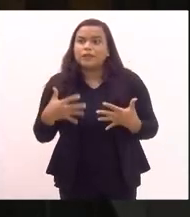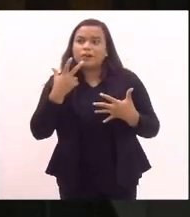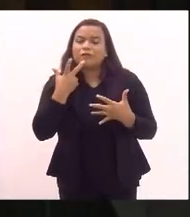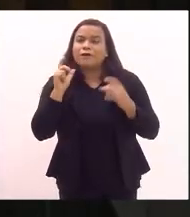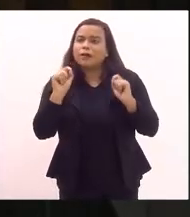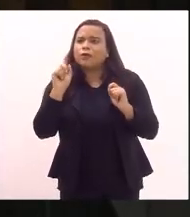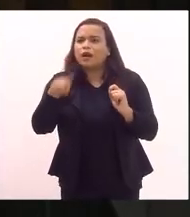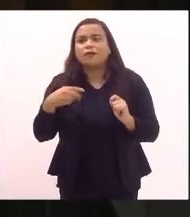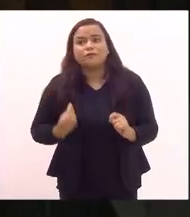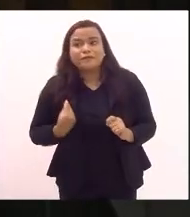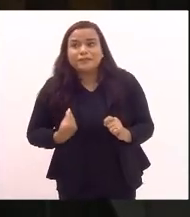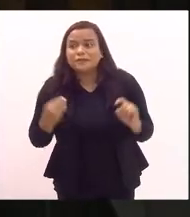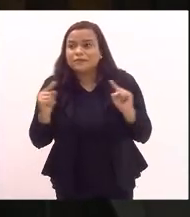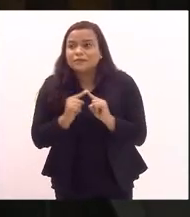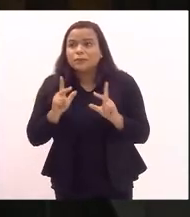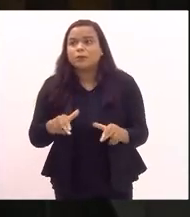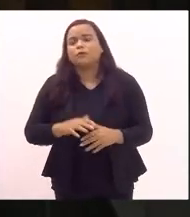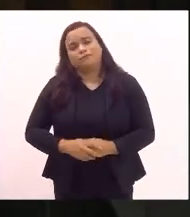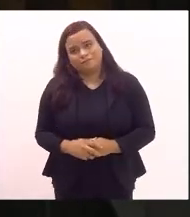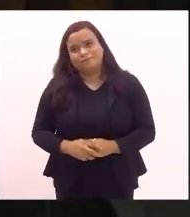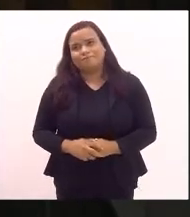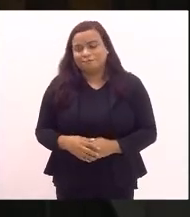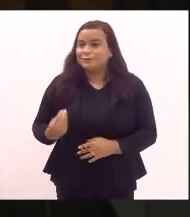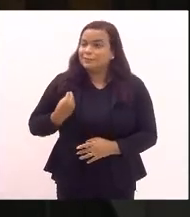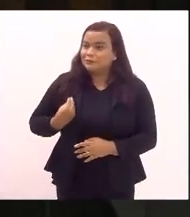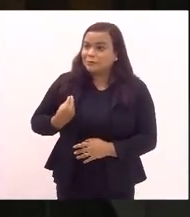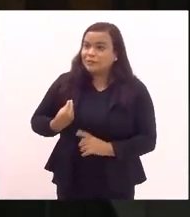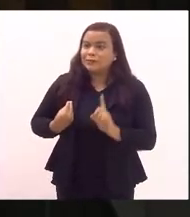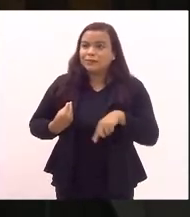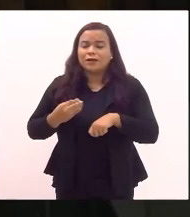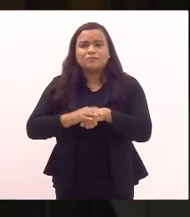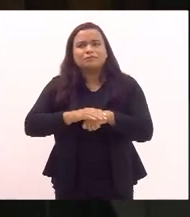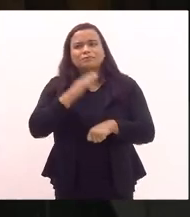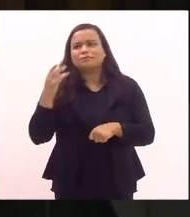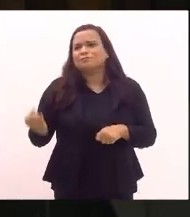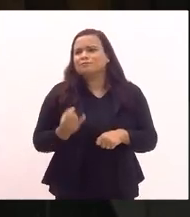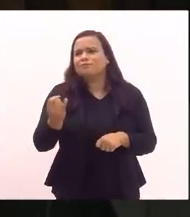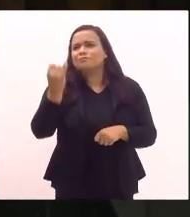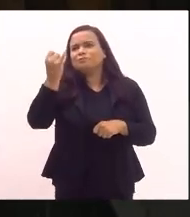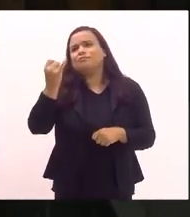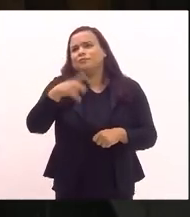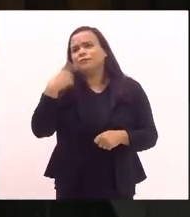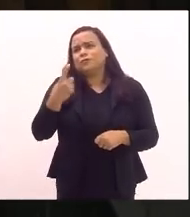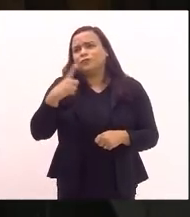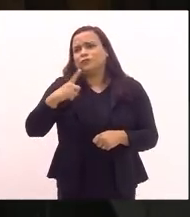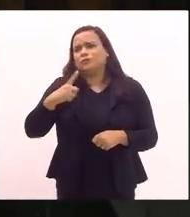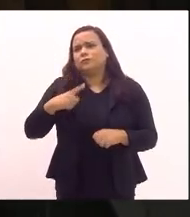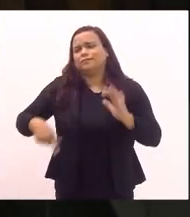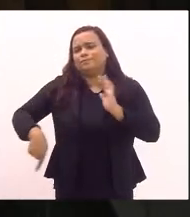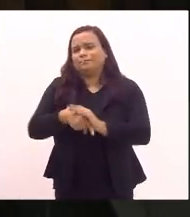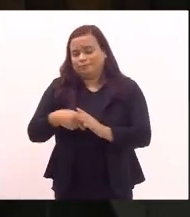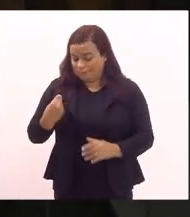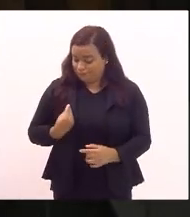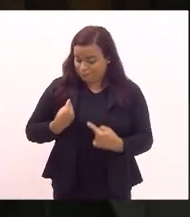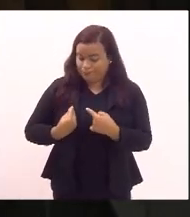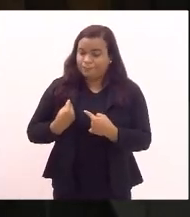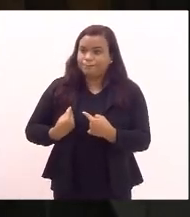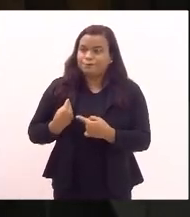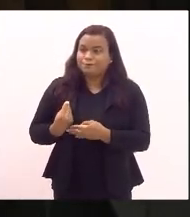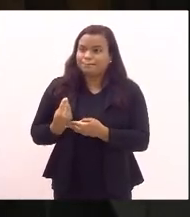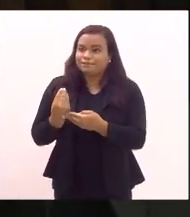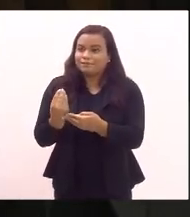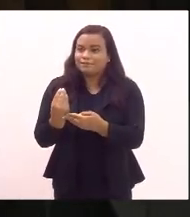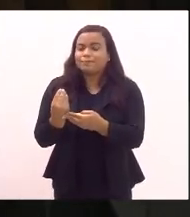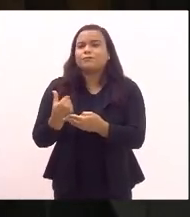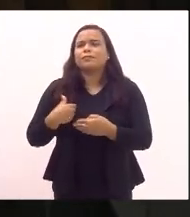de vida e vida é o bem mais precioso que nós temos faltei e